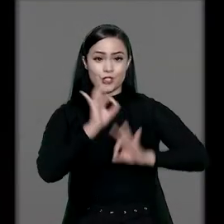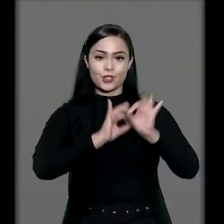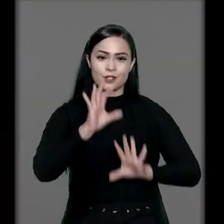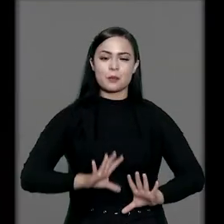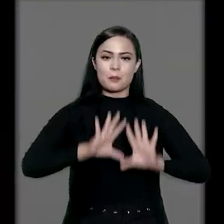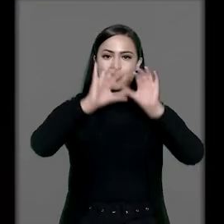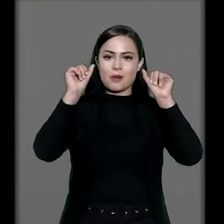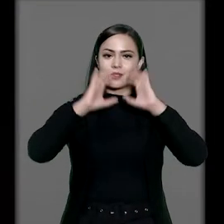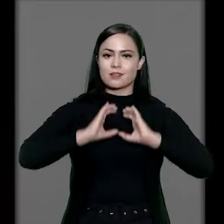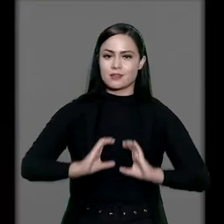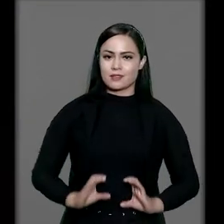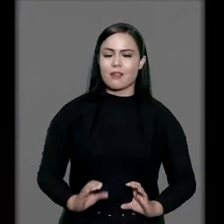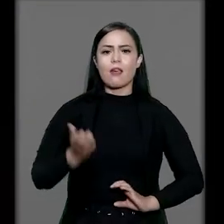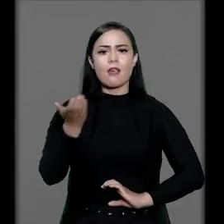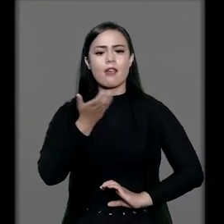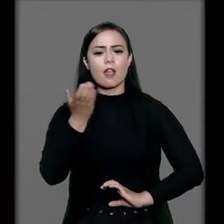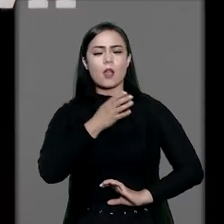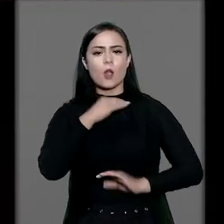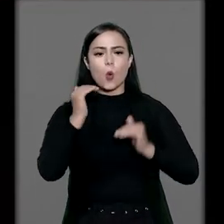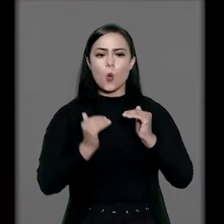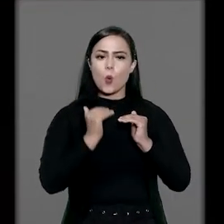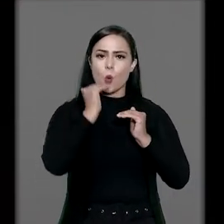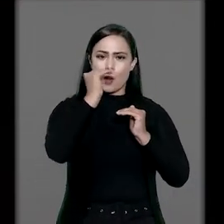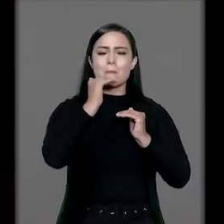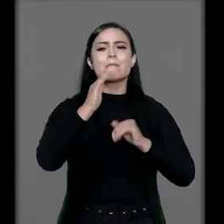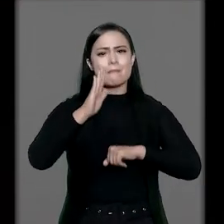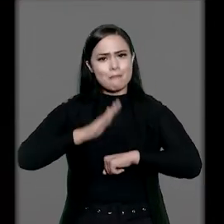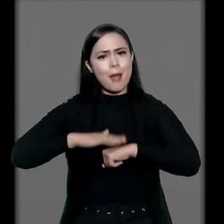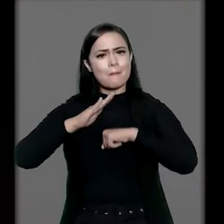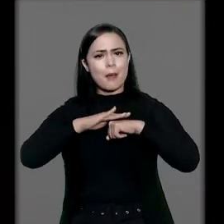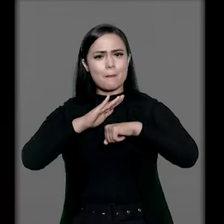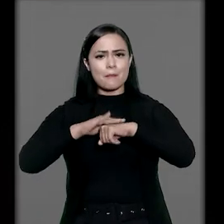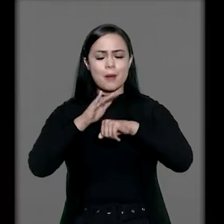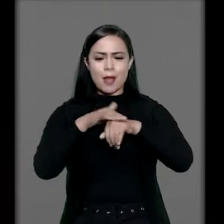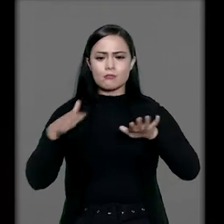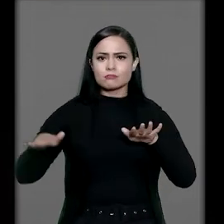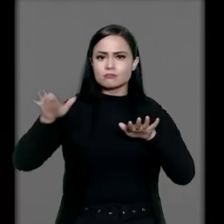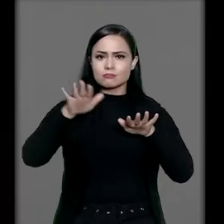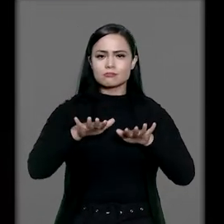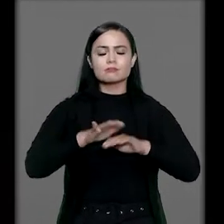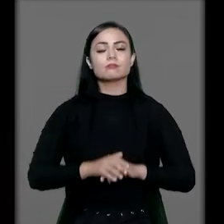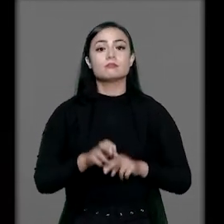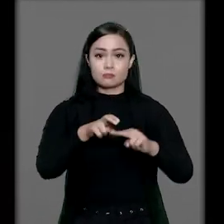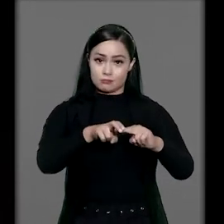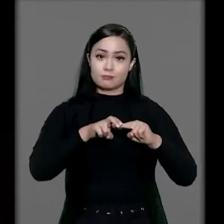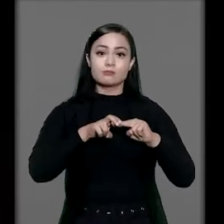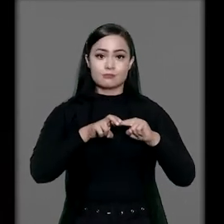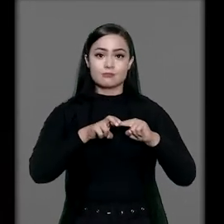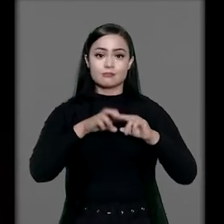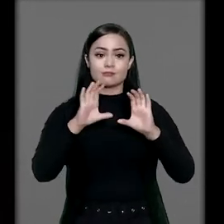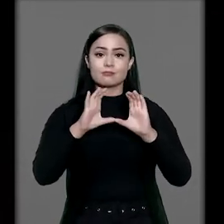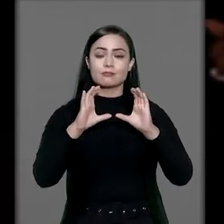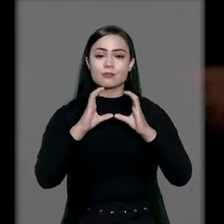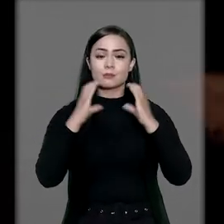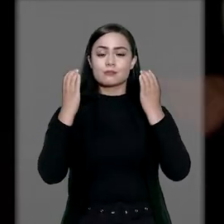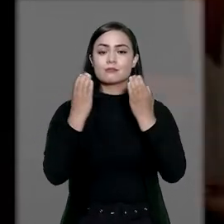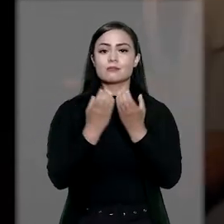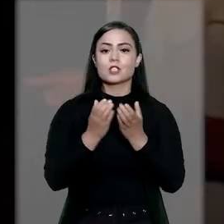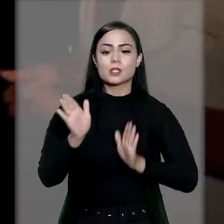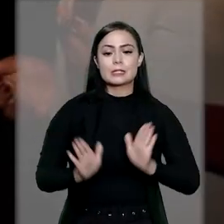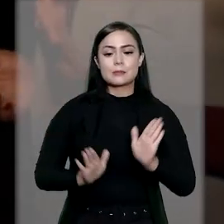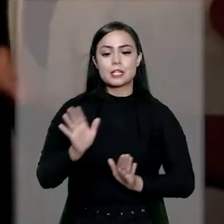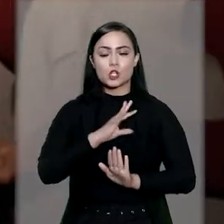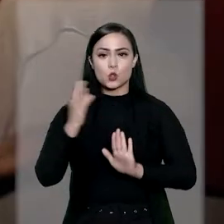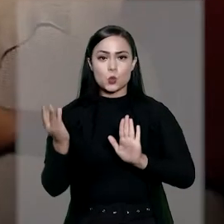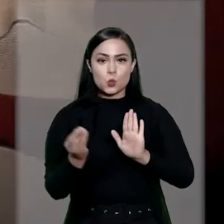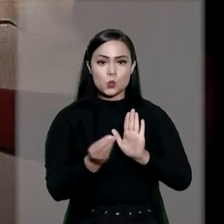Olá, gestor do Tribunal da Cidadania. Queremos deixar a Corte cada vez mais inclusiva. Por isso, a Comissão de